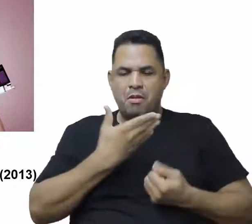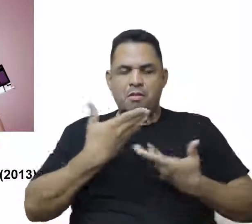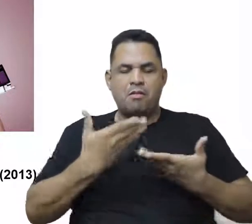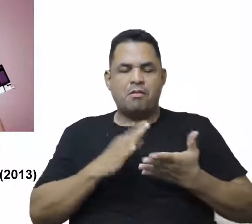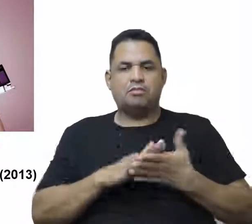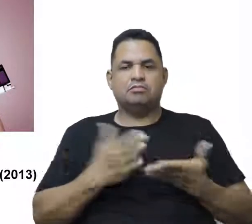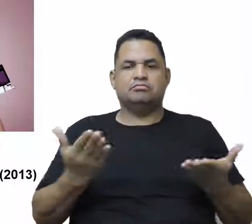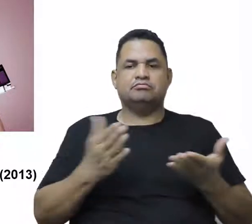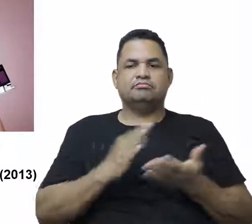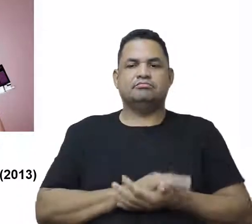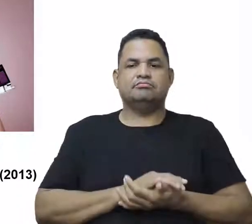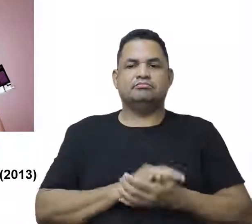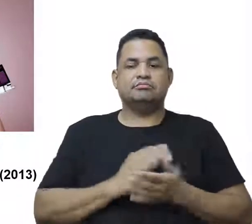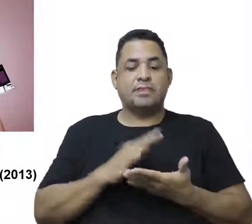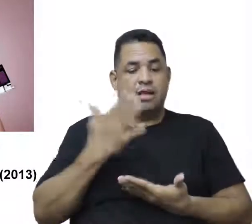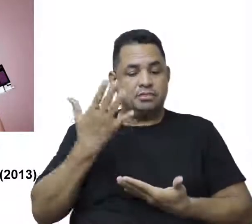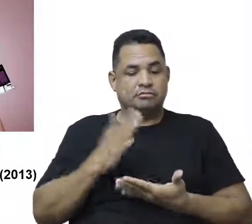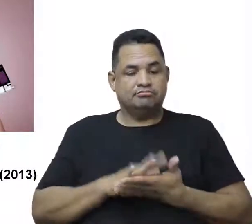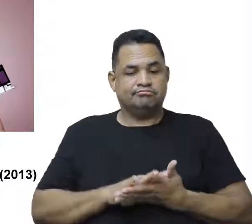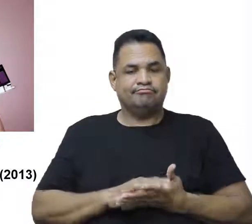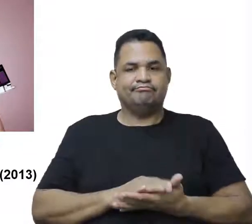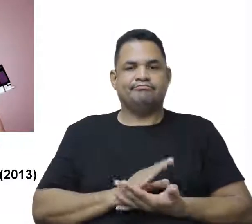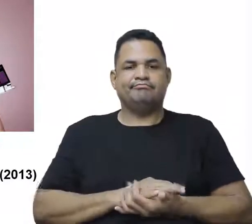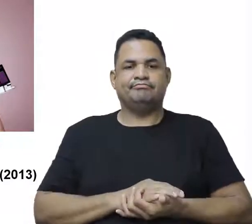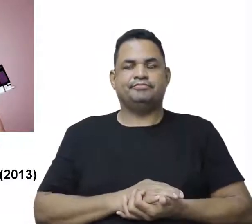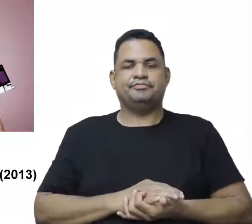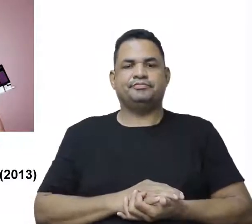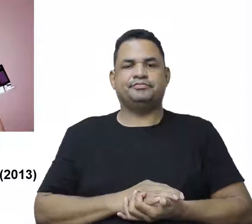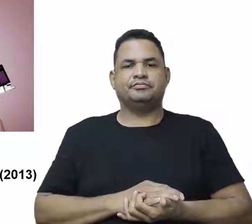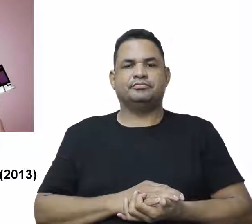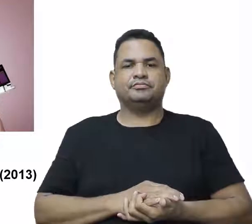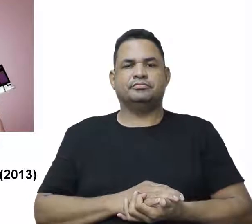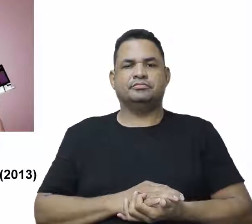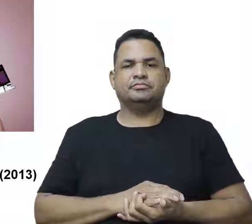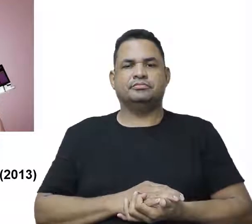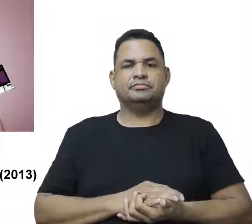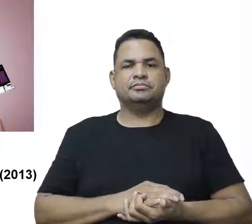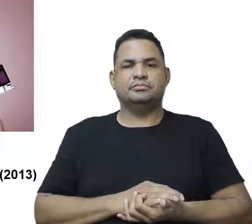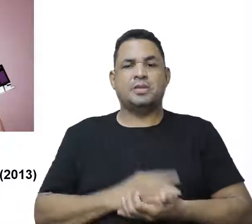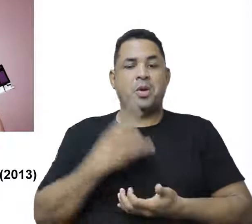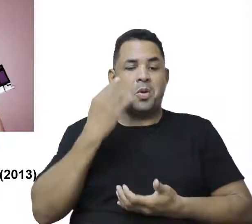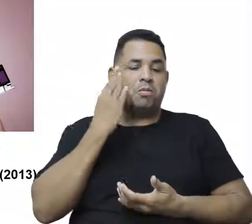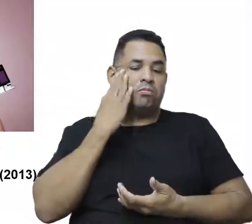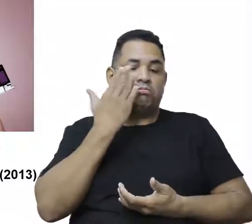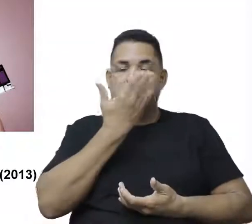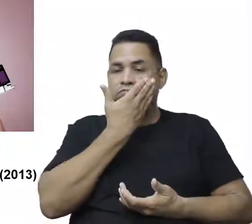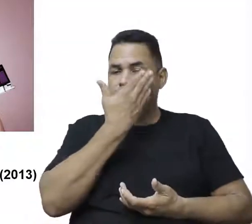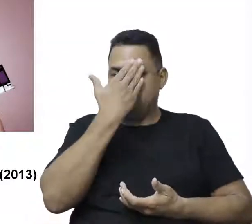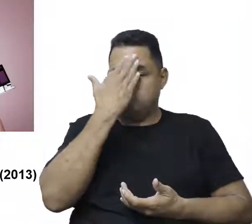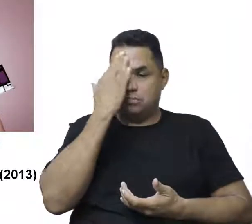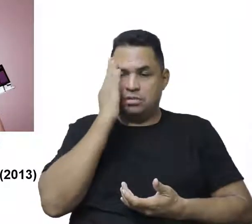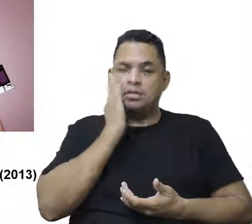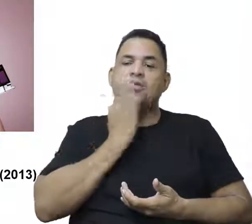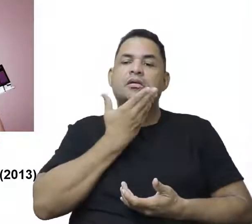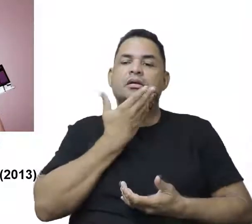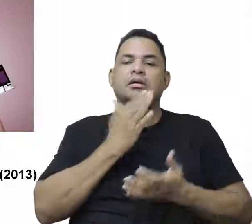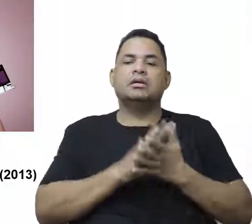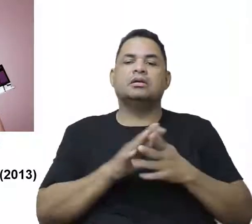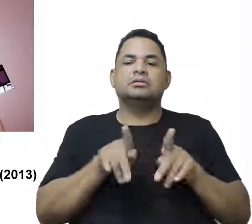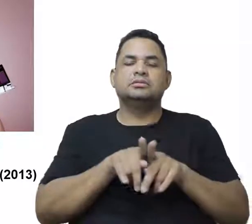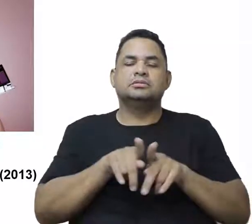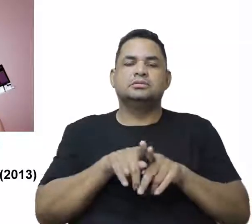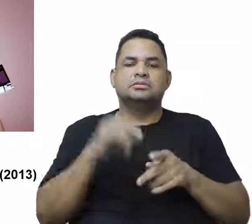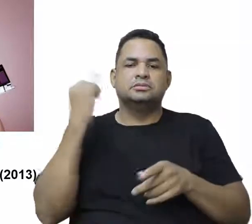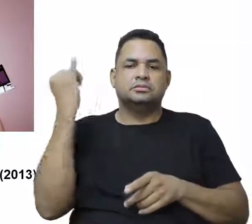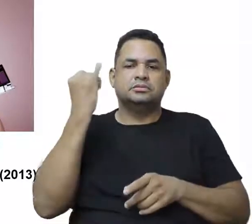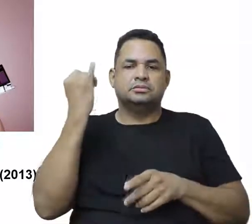mostrar agradável, se mostrar interessante. Exato. Né? A maquiagem também, no caso das maquiagem meninas, conta. Principalmente, né?